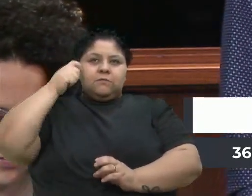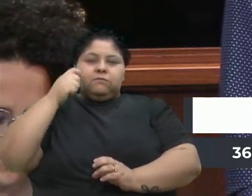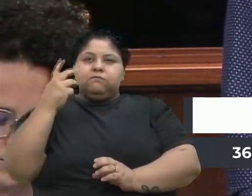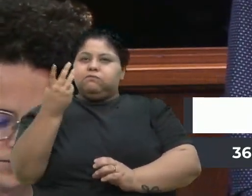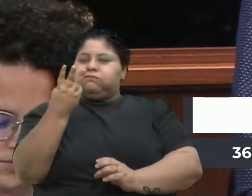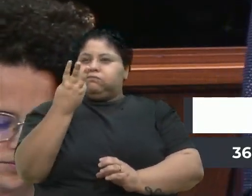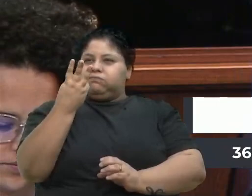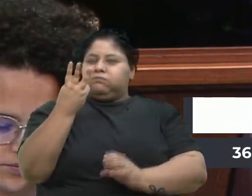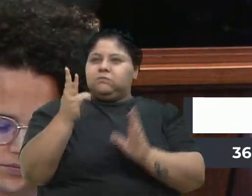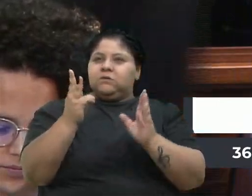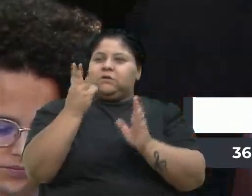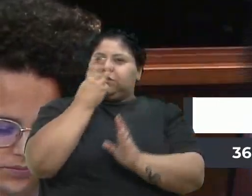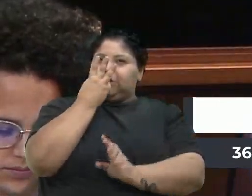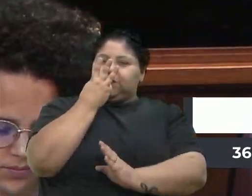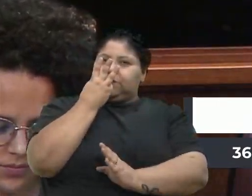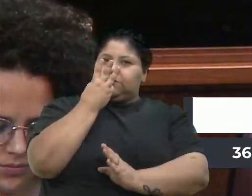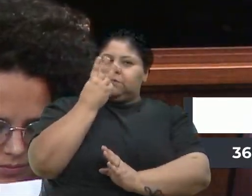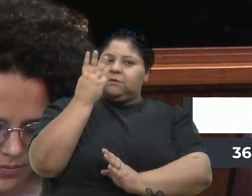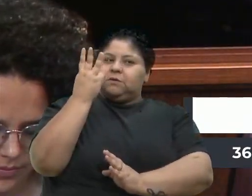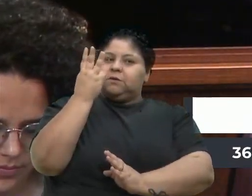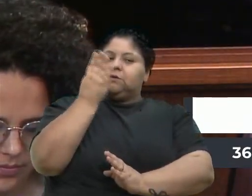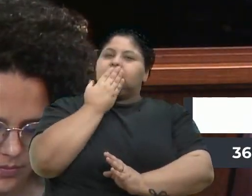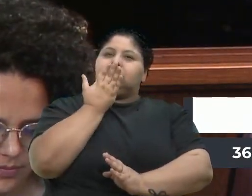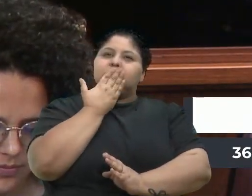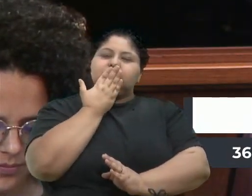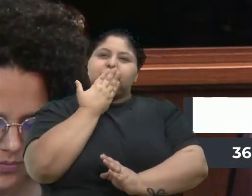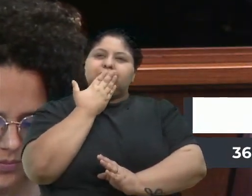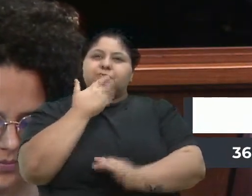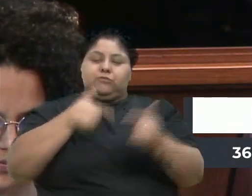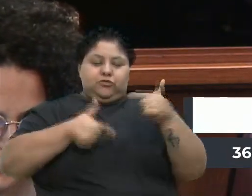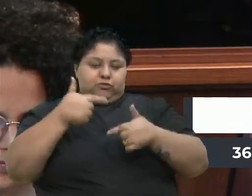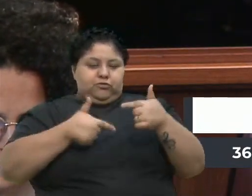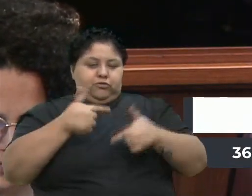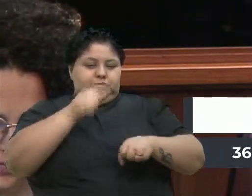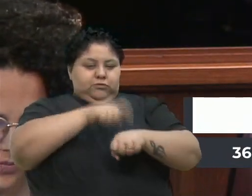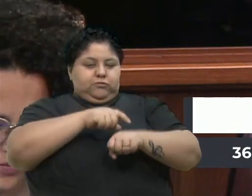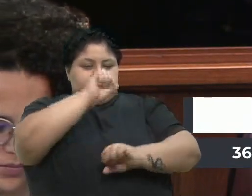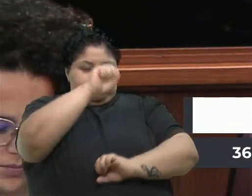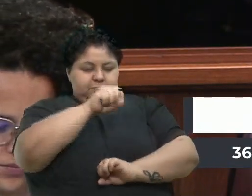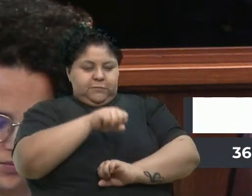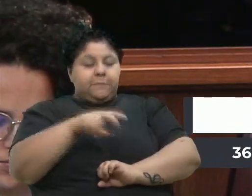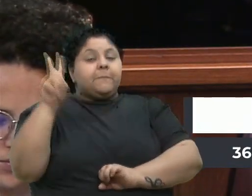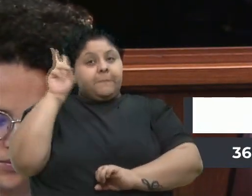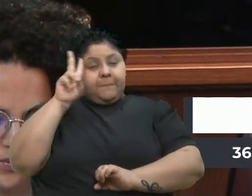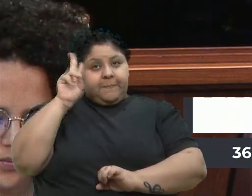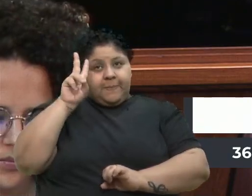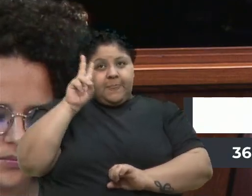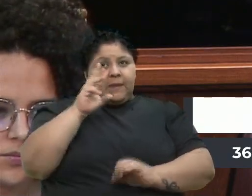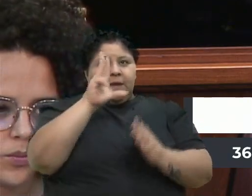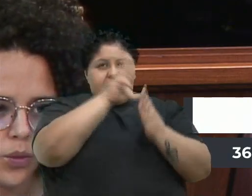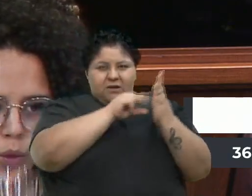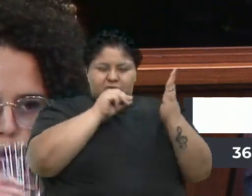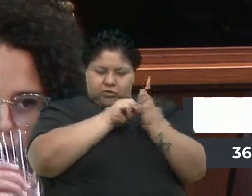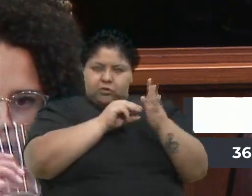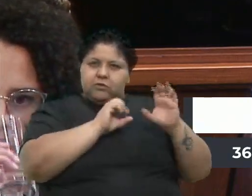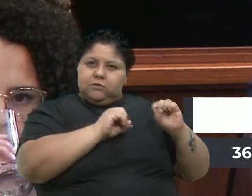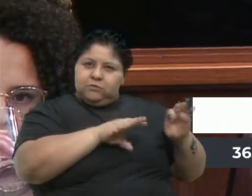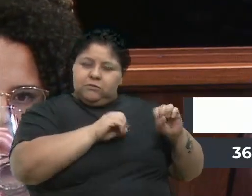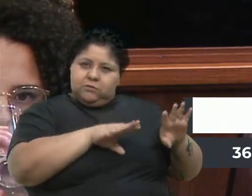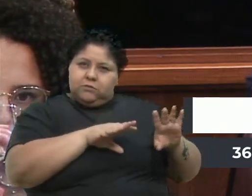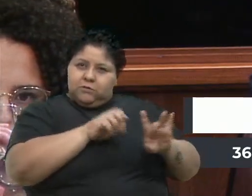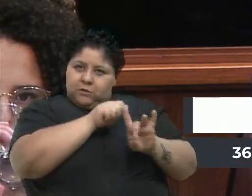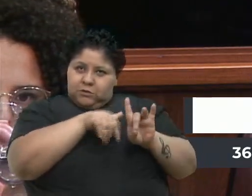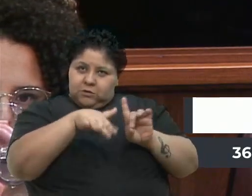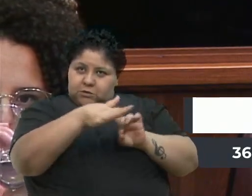e tantas outras, vou discutir no momento oportuno, lembrando que num modelo de educação e de